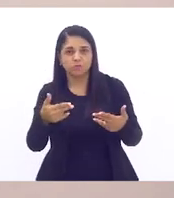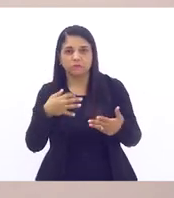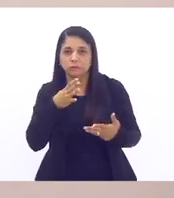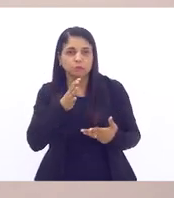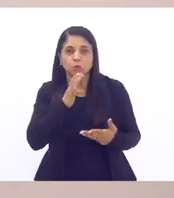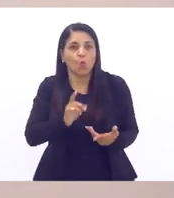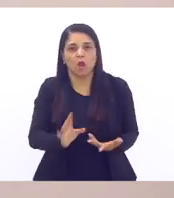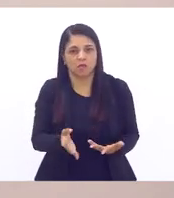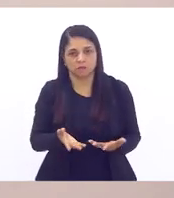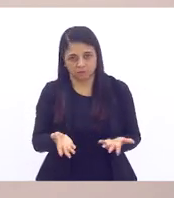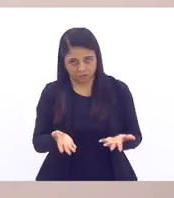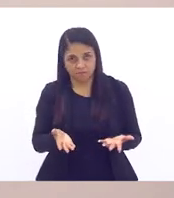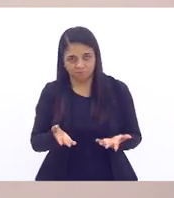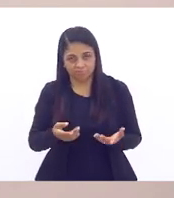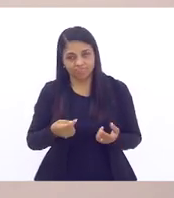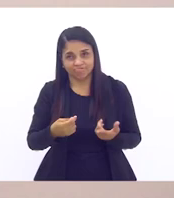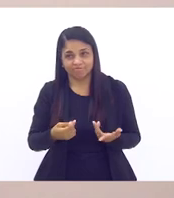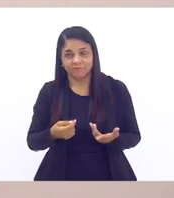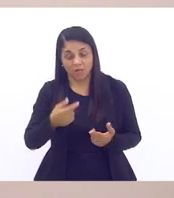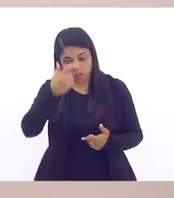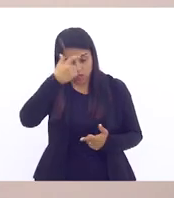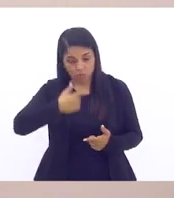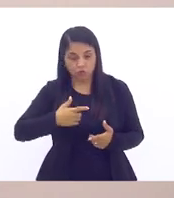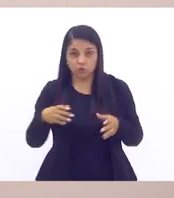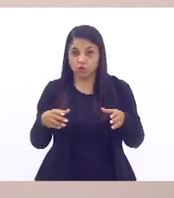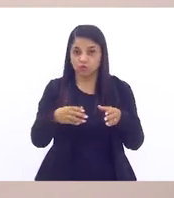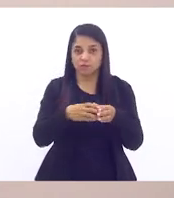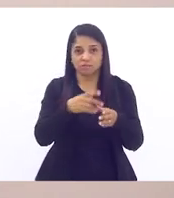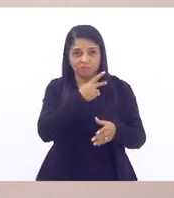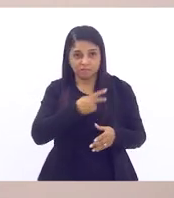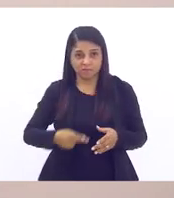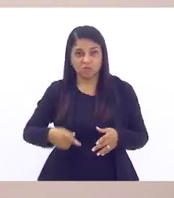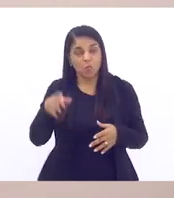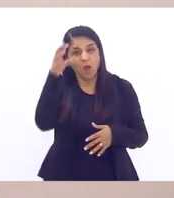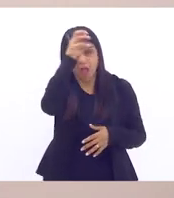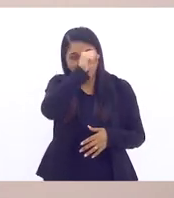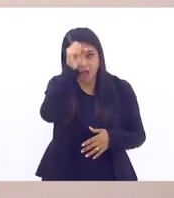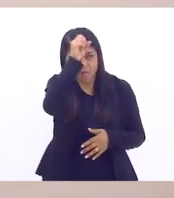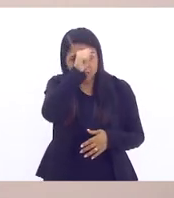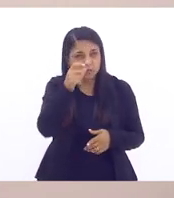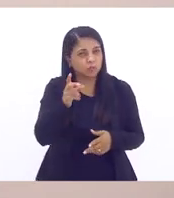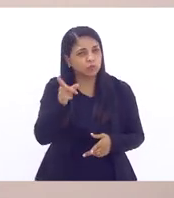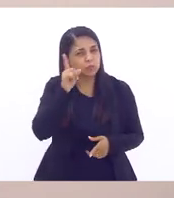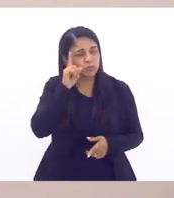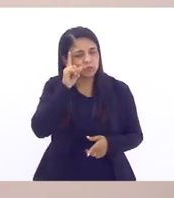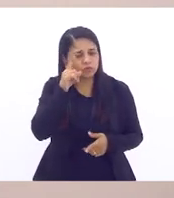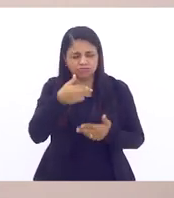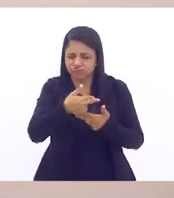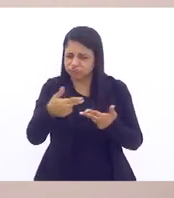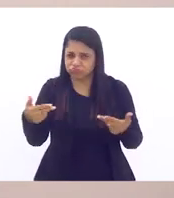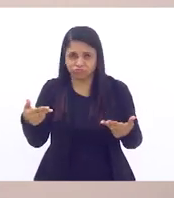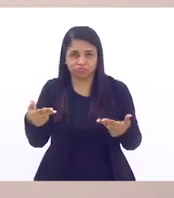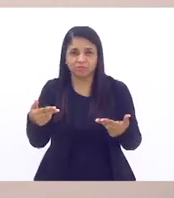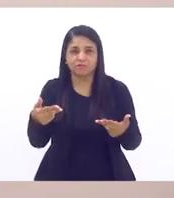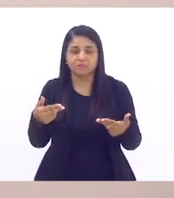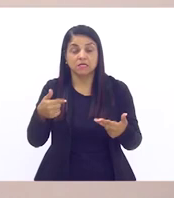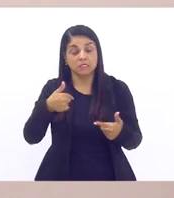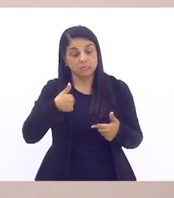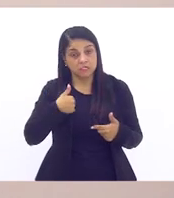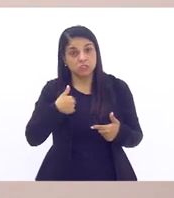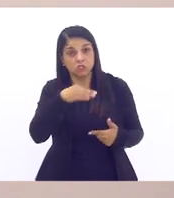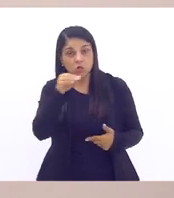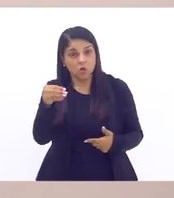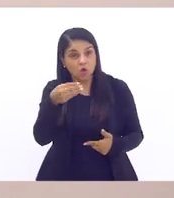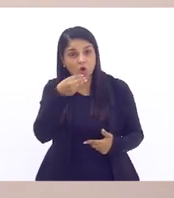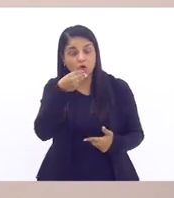eu hoje como presidente da Comissão da pessoa com deficiência sou um aprendiz de muitas coisas né E isso tem me dado